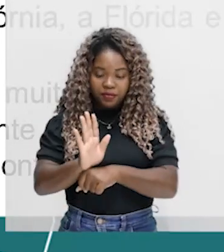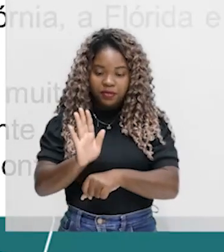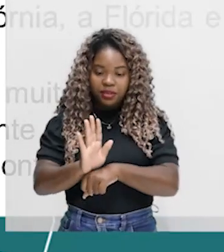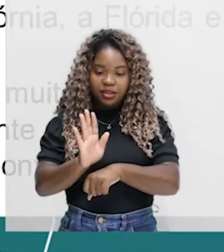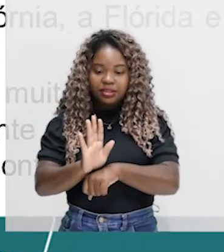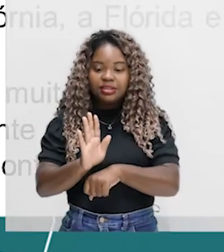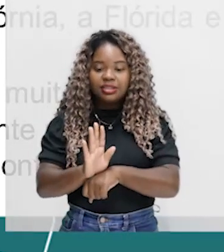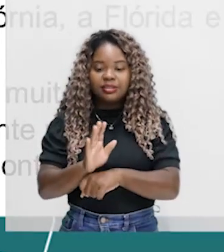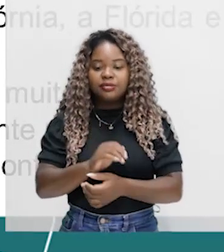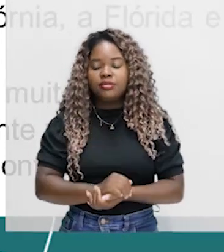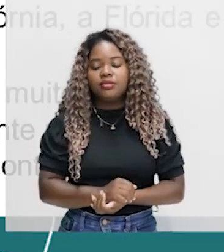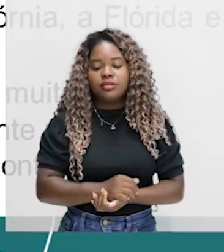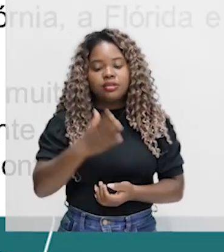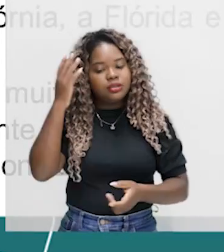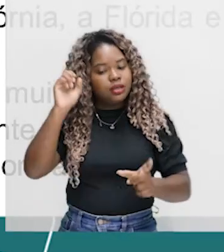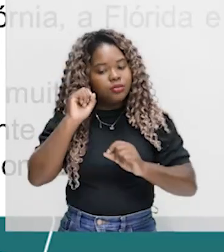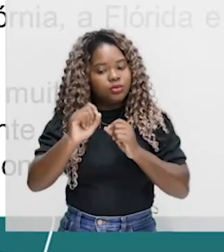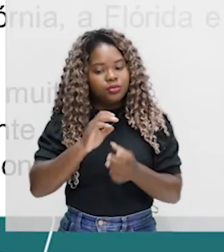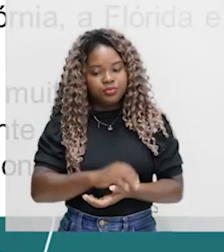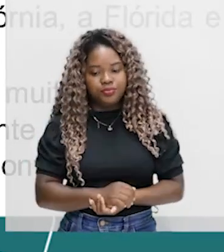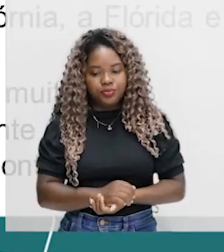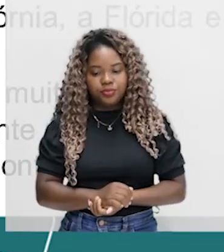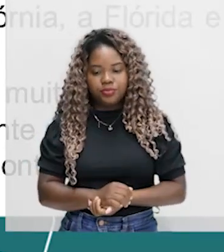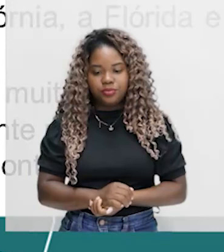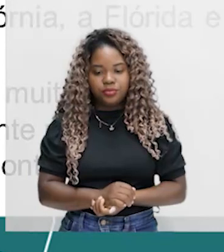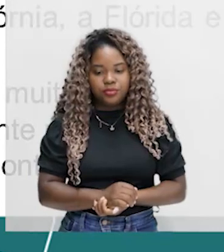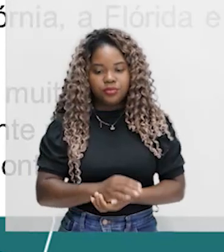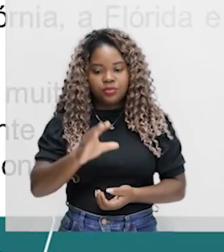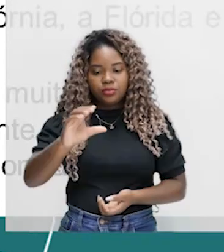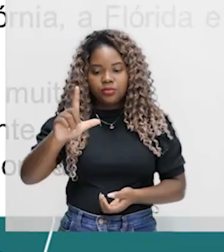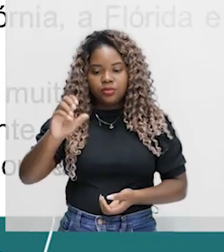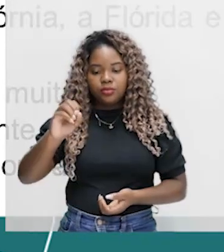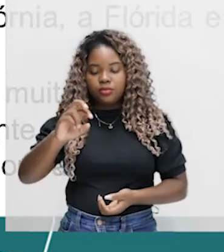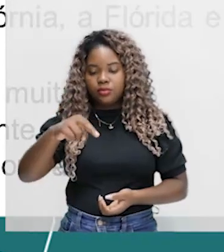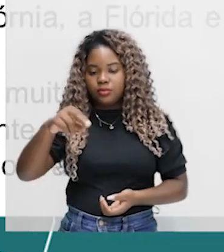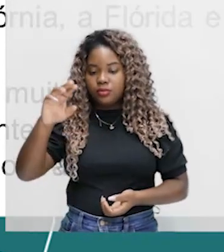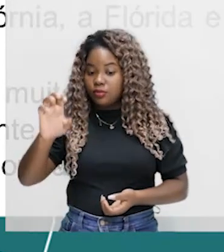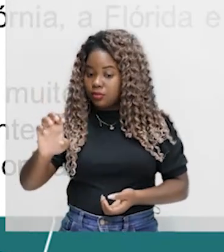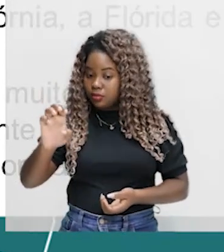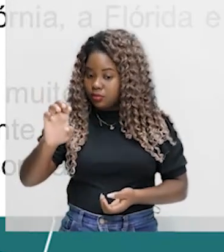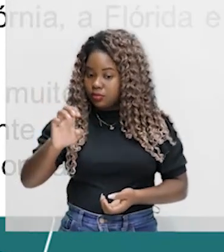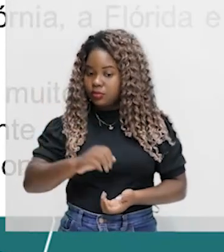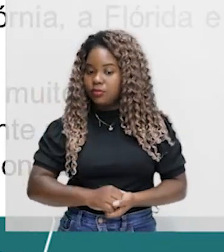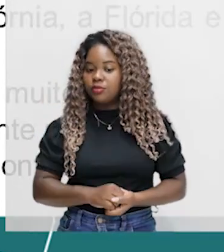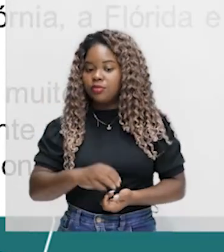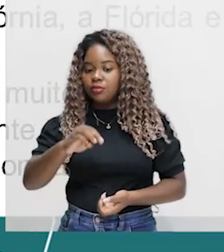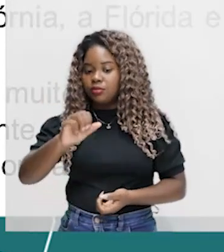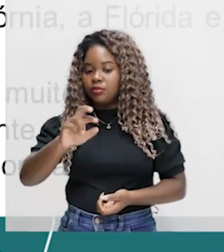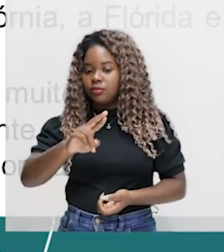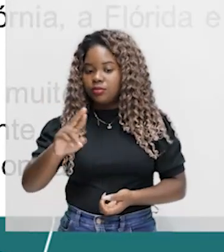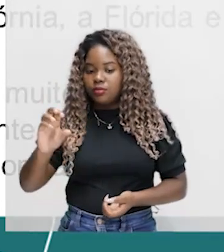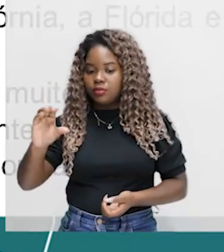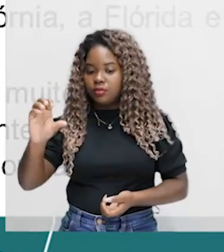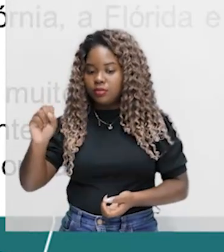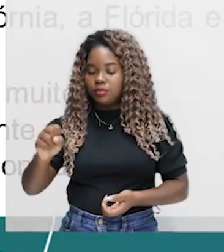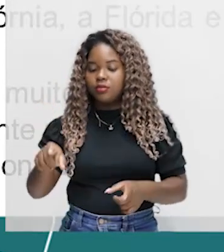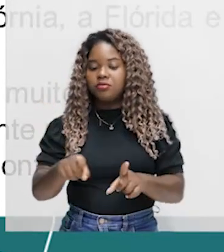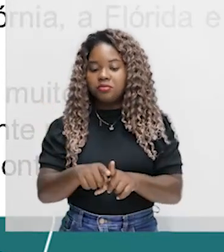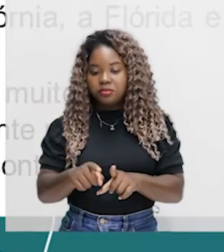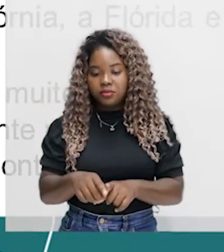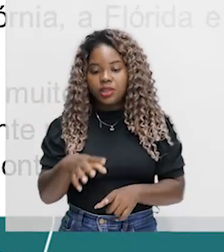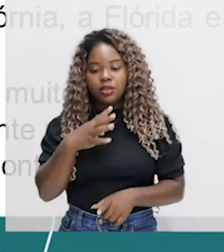Ver de Novo, deve ter visto aí repetindo o clone. Tá? Então, no Marrocos também se tem